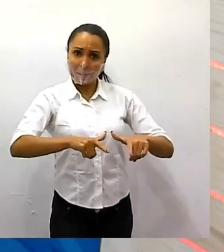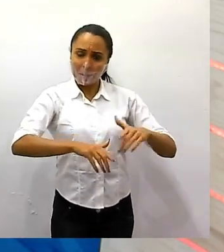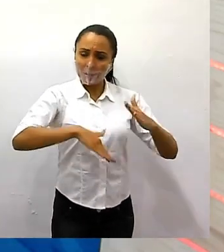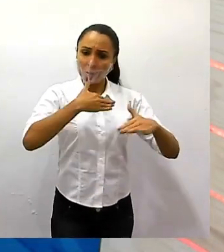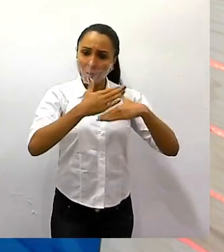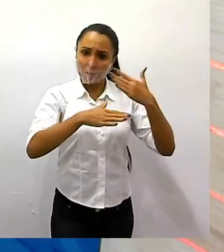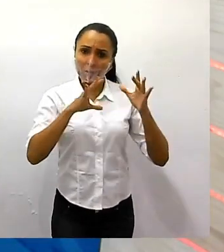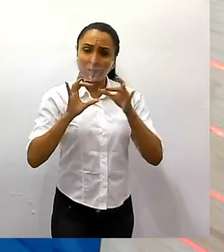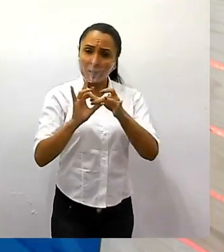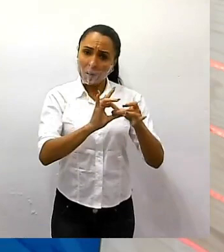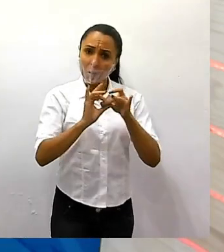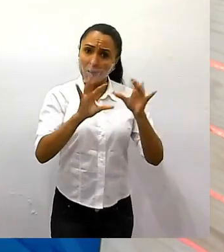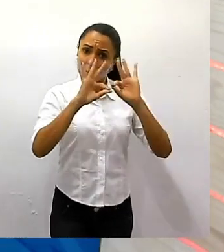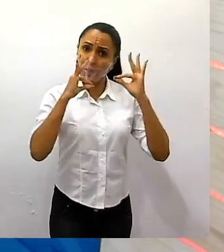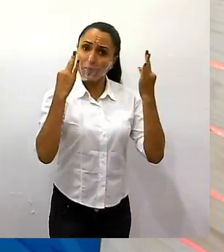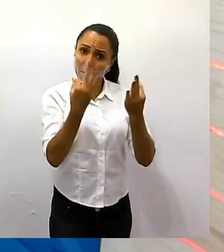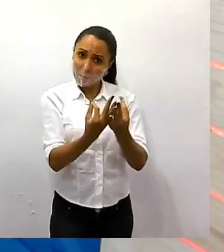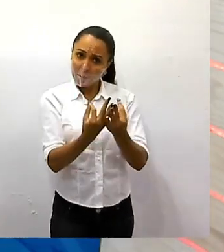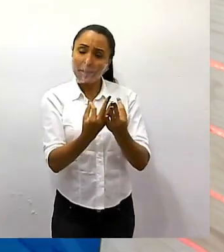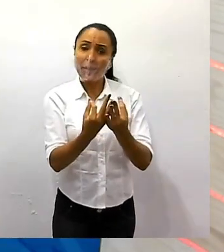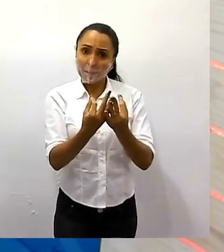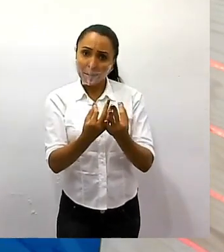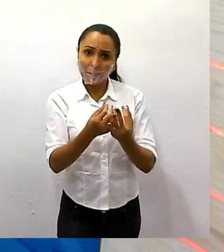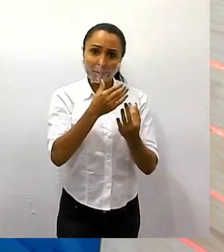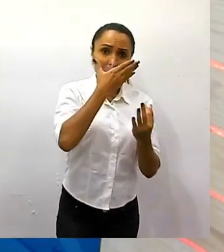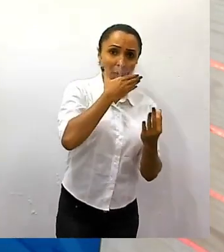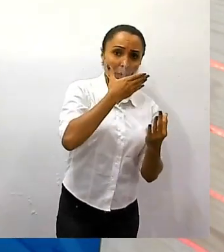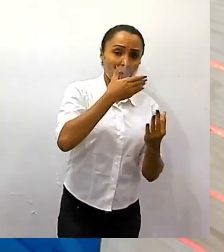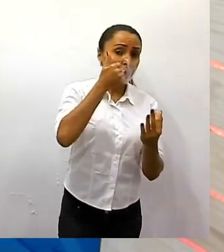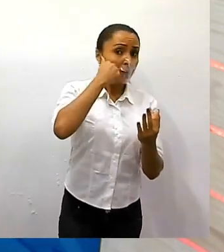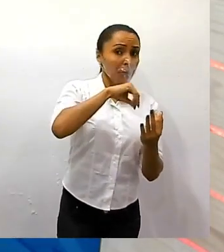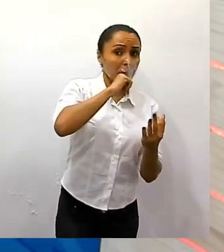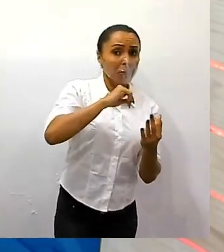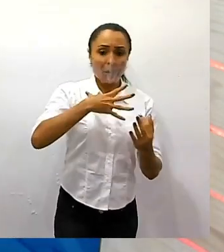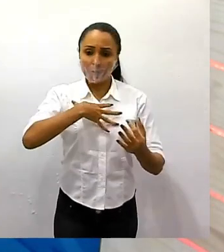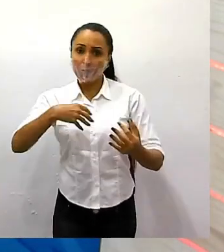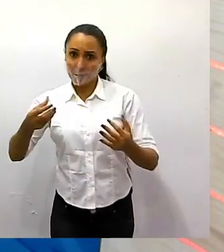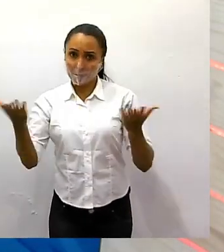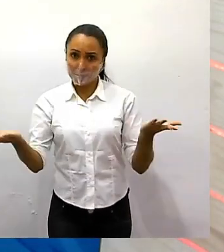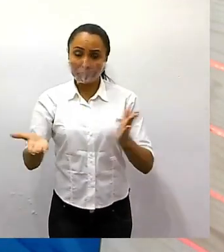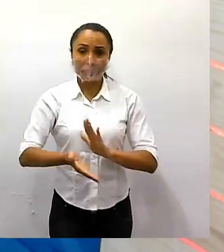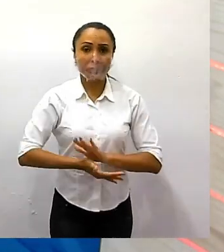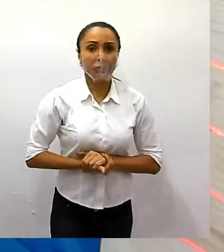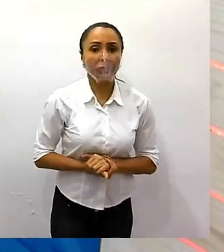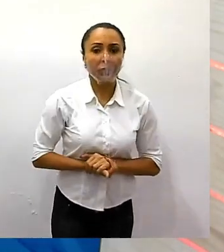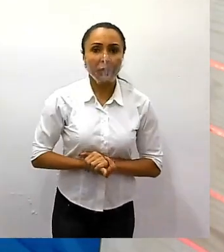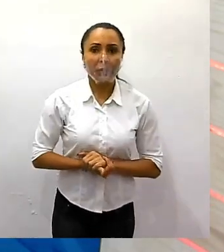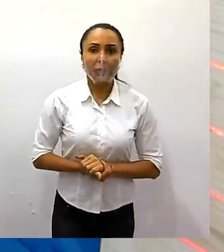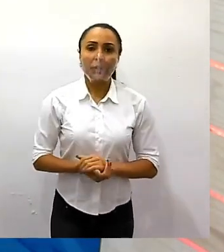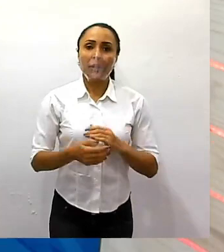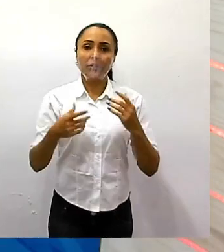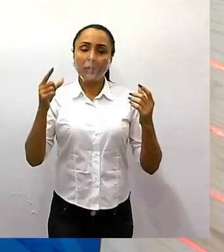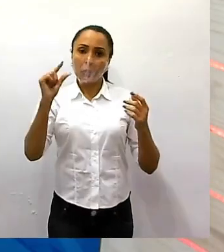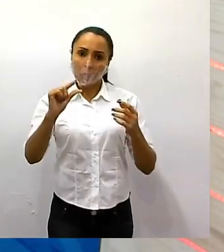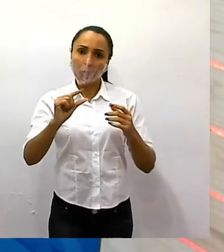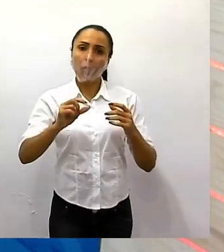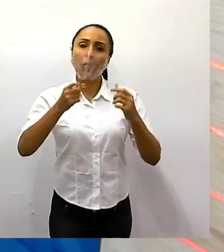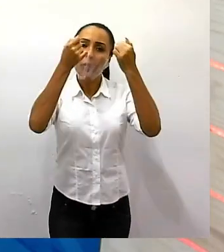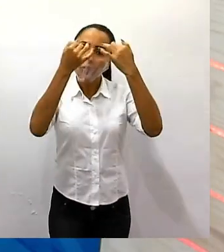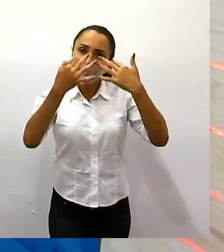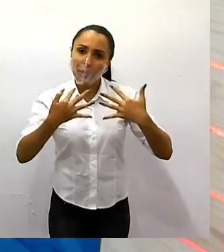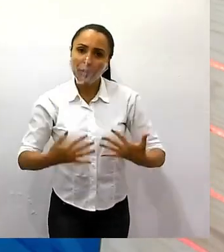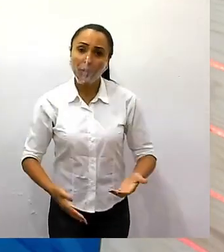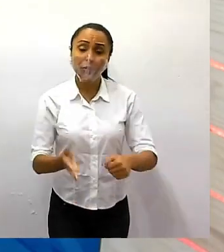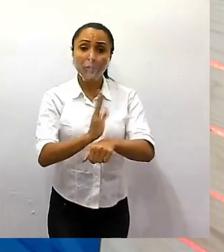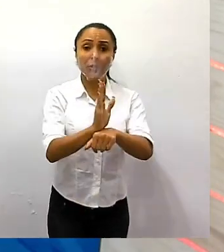laços familiares entre essa mãe e filha. Então, gente, olha só. A gente viu um pouco hoje aqui sobre